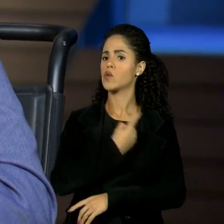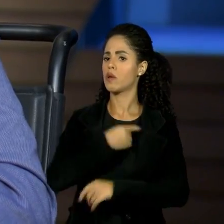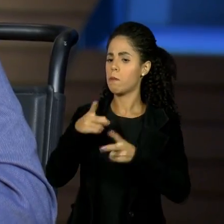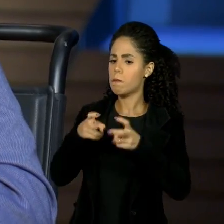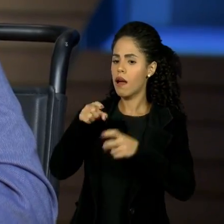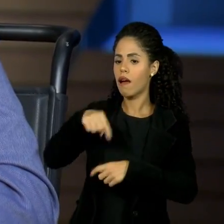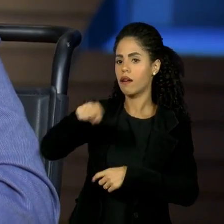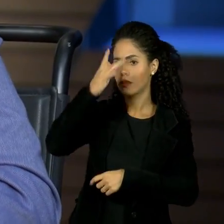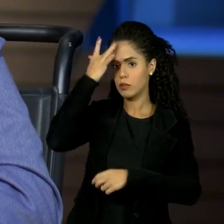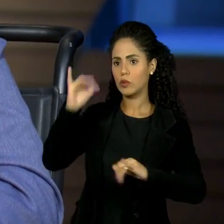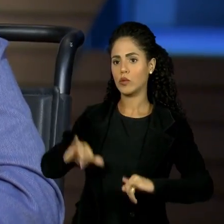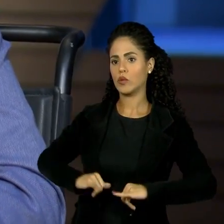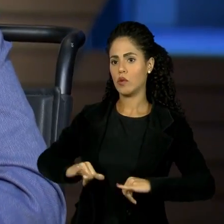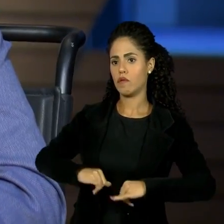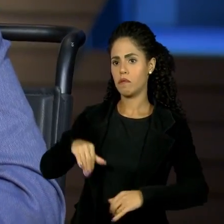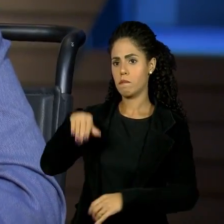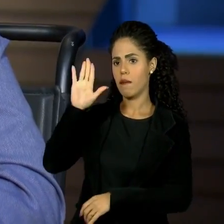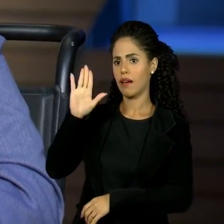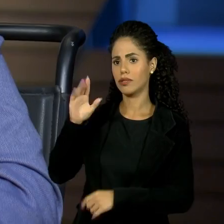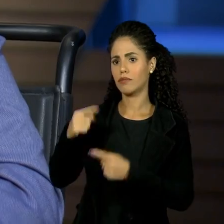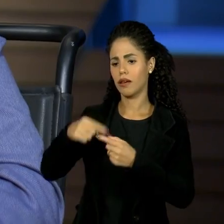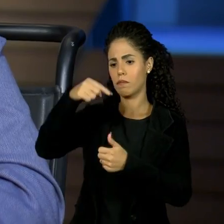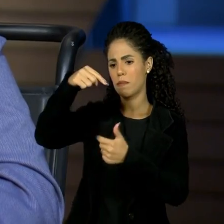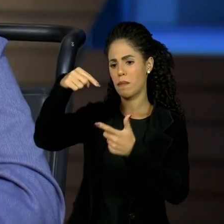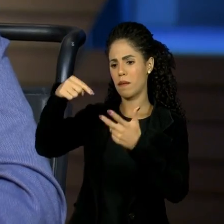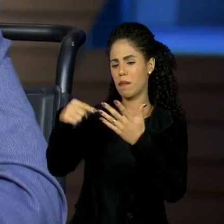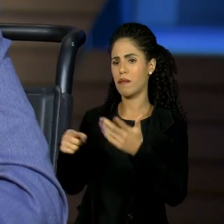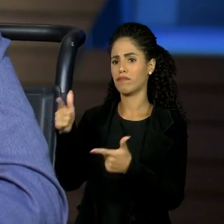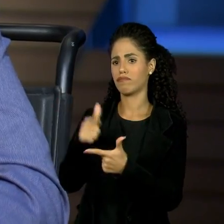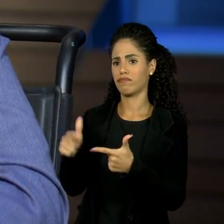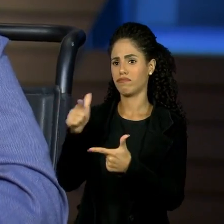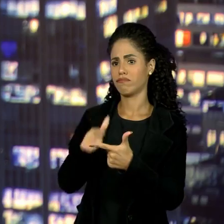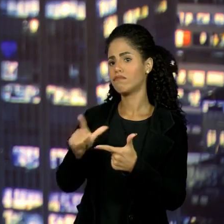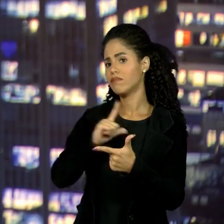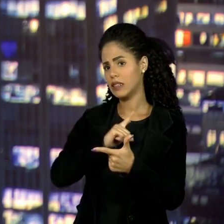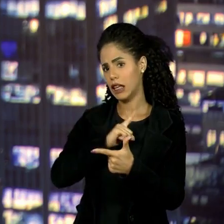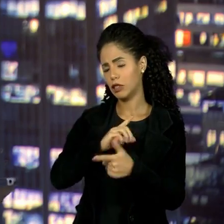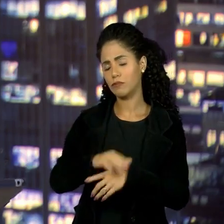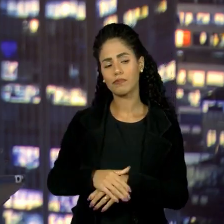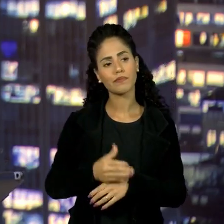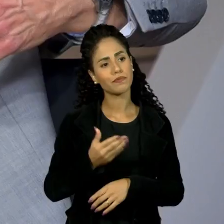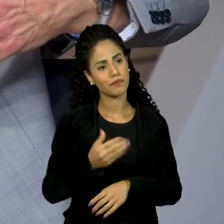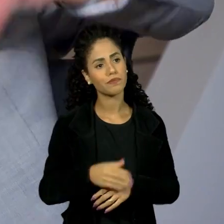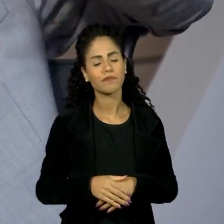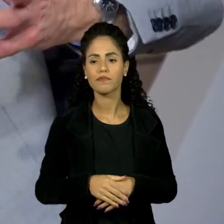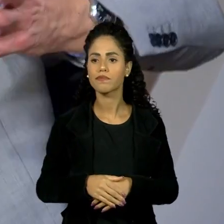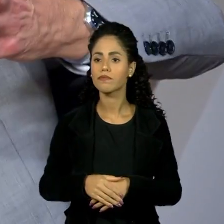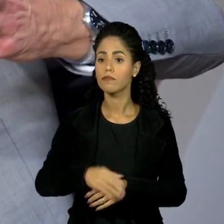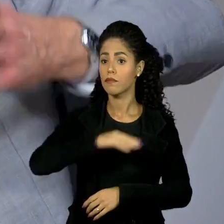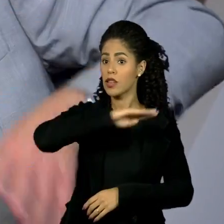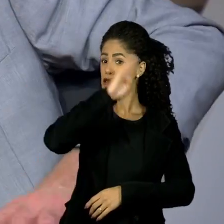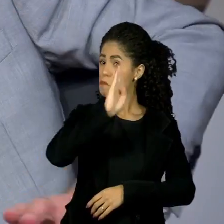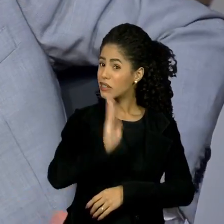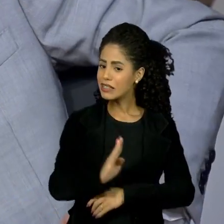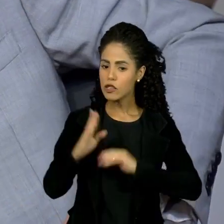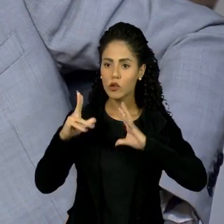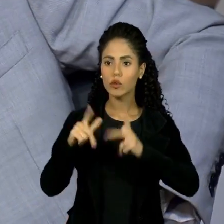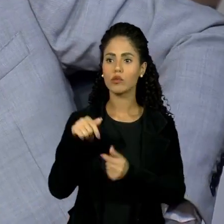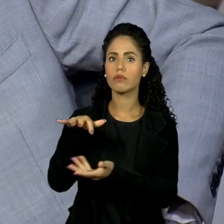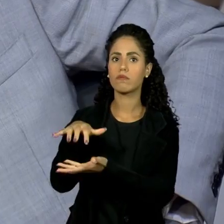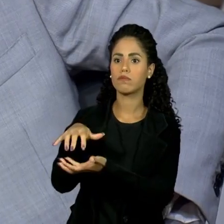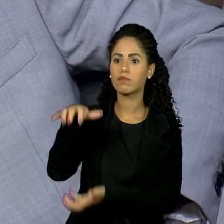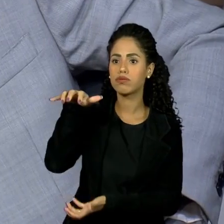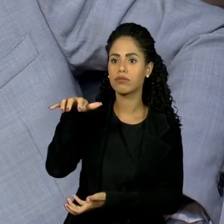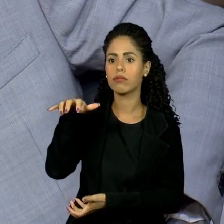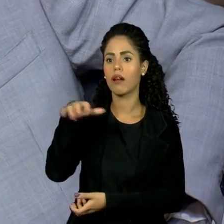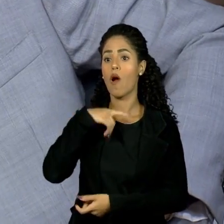pessoas sofriam mais por N situações como essas que eu disse. O brasileiro, no geral, envelhece